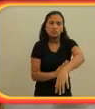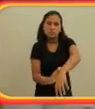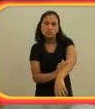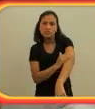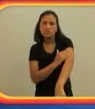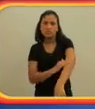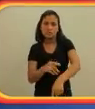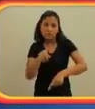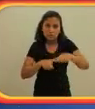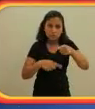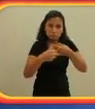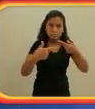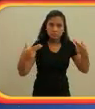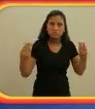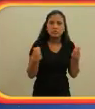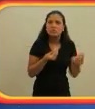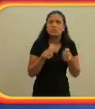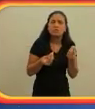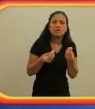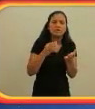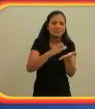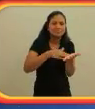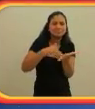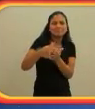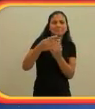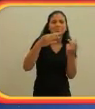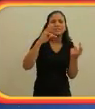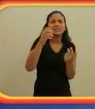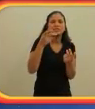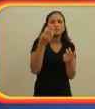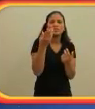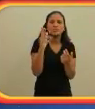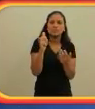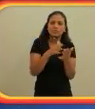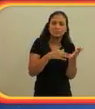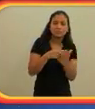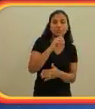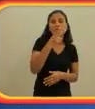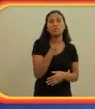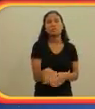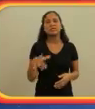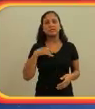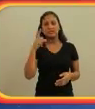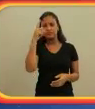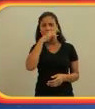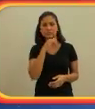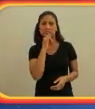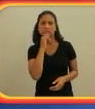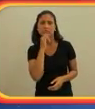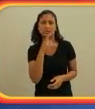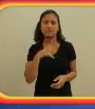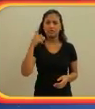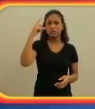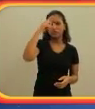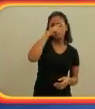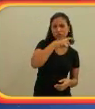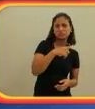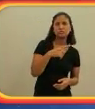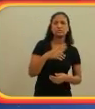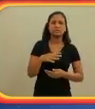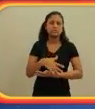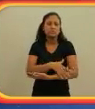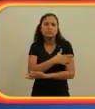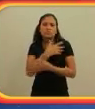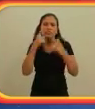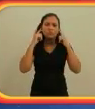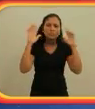controle motor. Crianças que têm questões sensoriais, a gente tenta trabalhar com instrumentos que têm texturas, ou